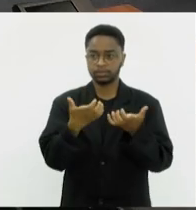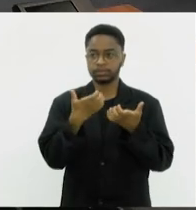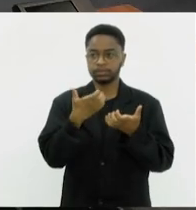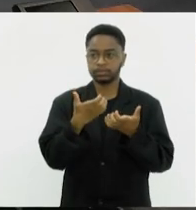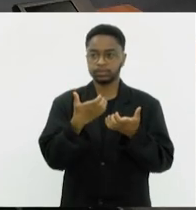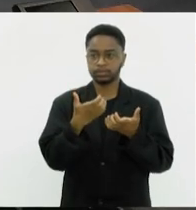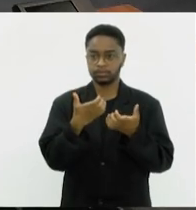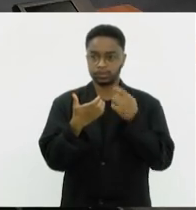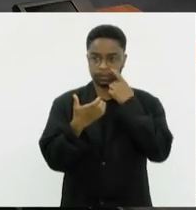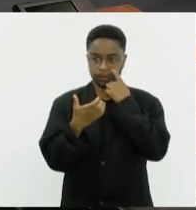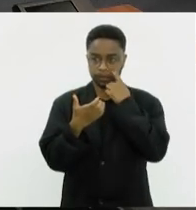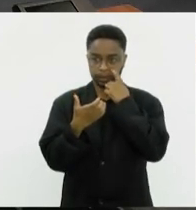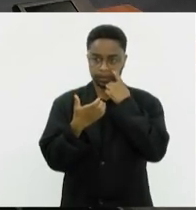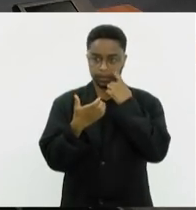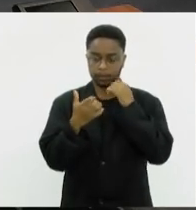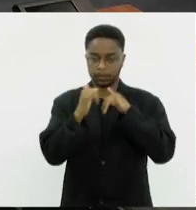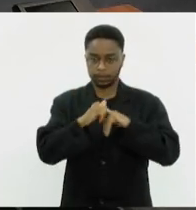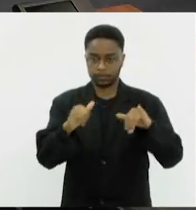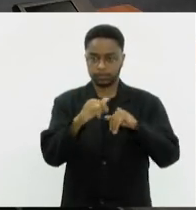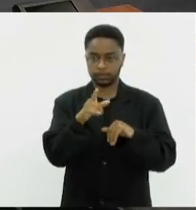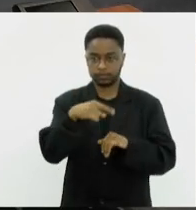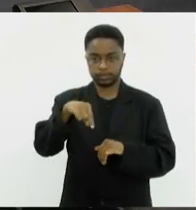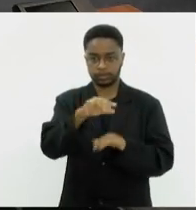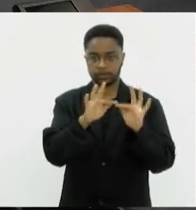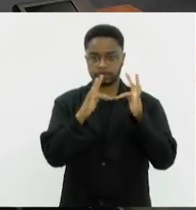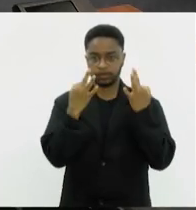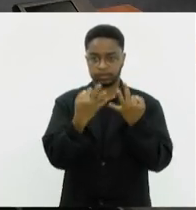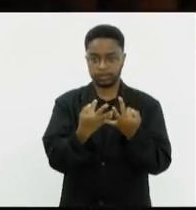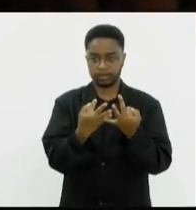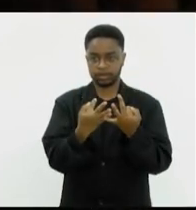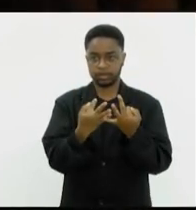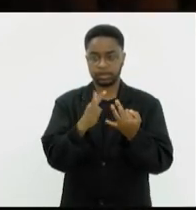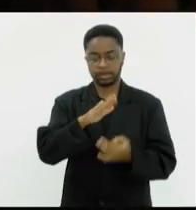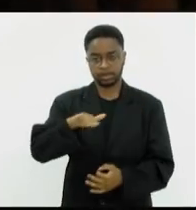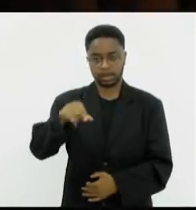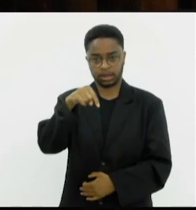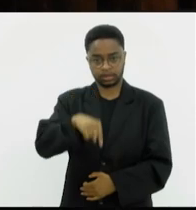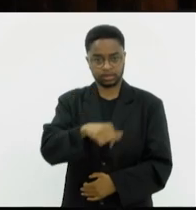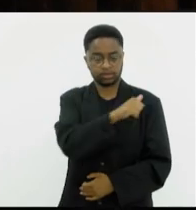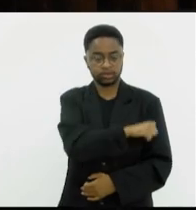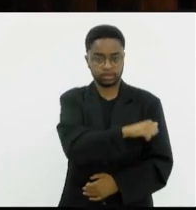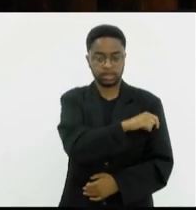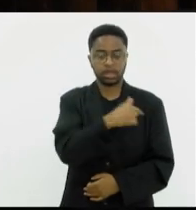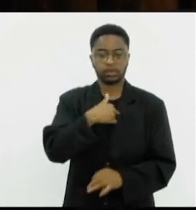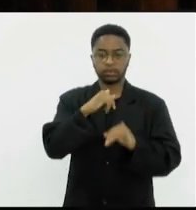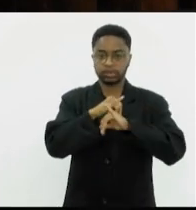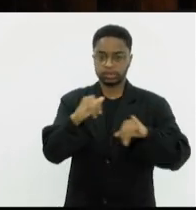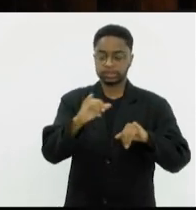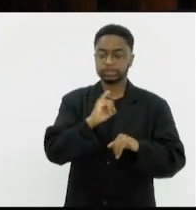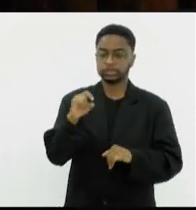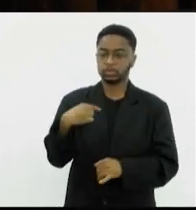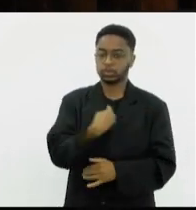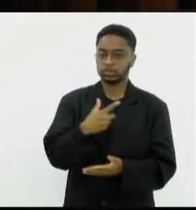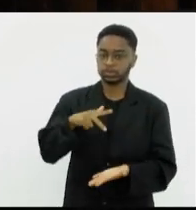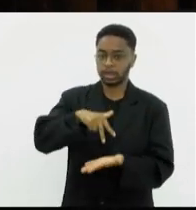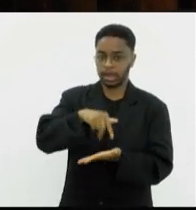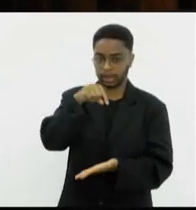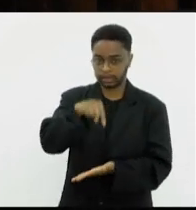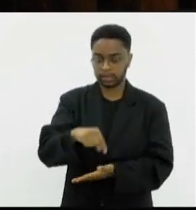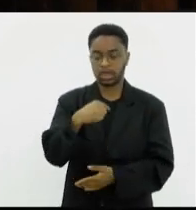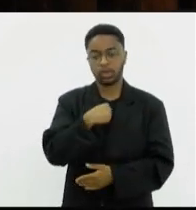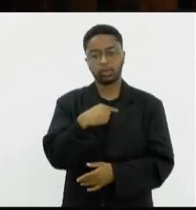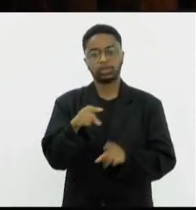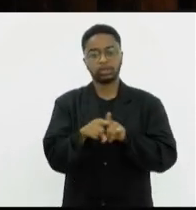você, pai e mãe de crianças nesse Estado, dizer que enquanto aqui estivermos, tanto eu, quanto o deputado Felipe Poubel,